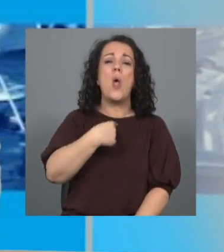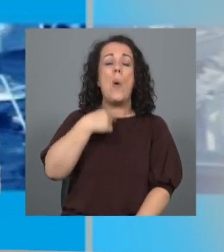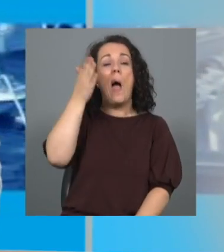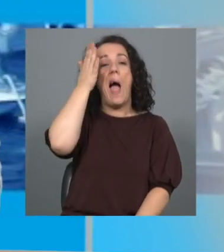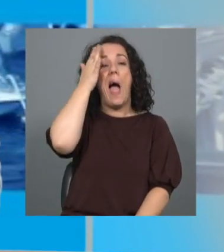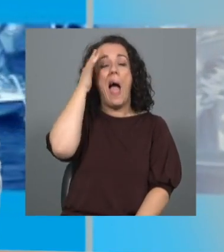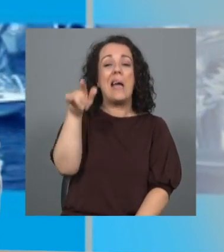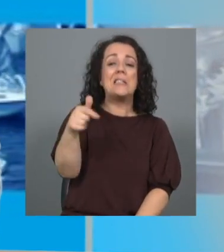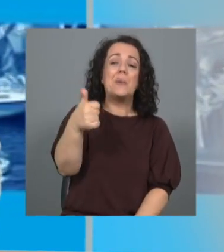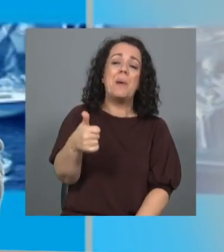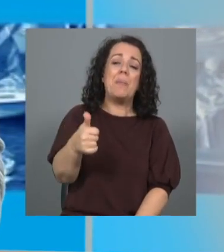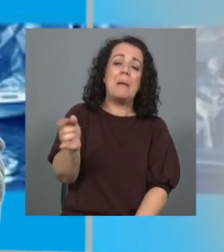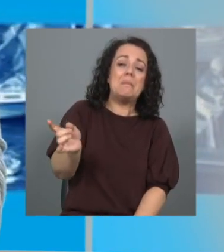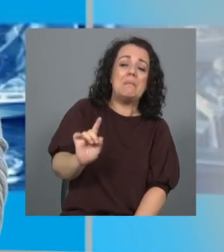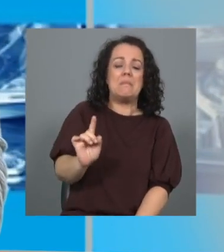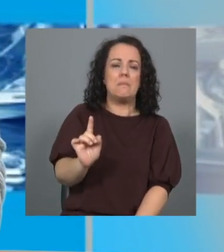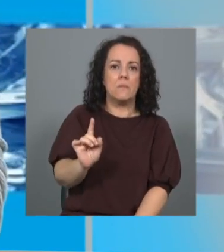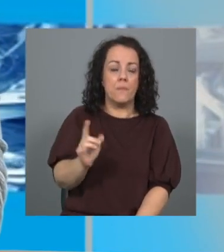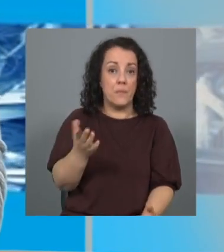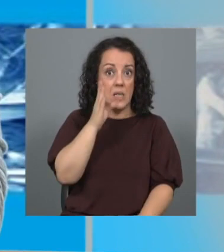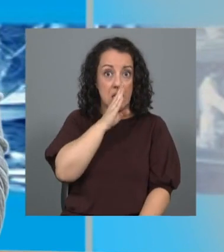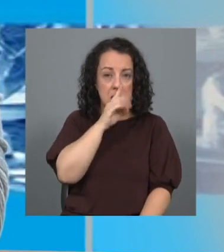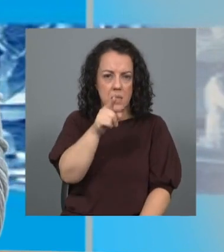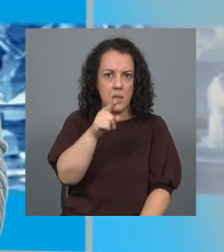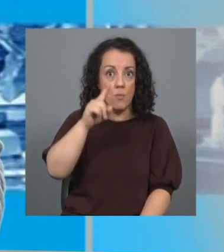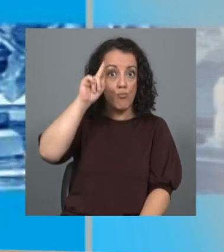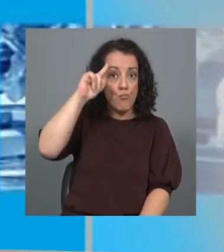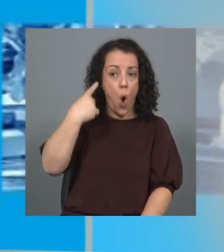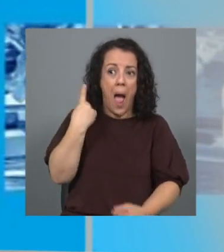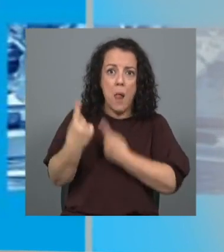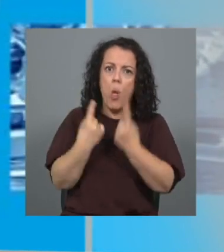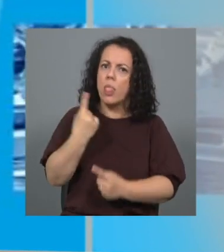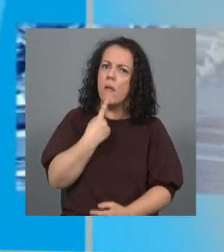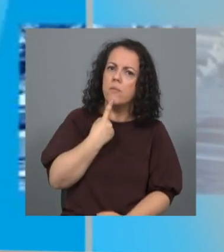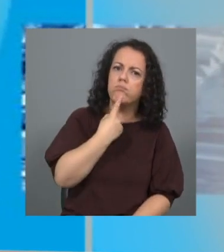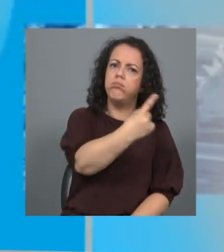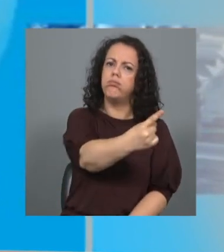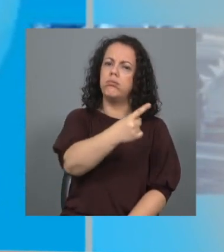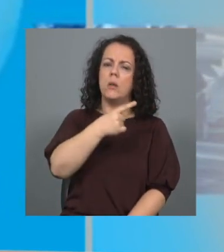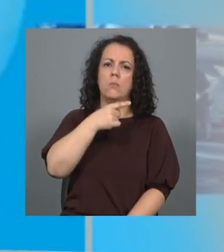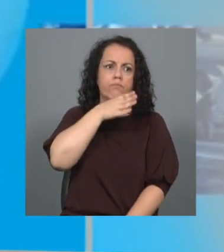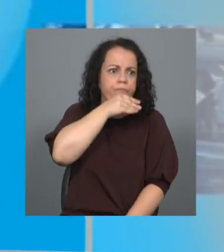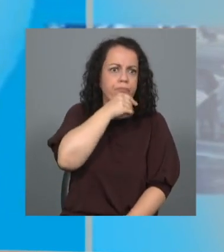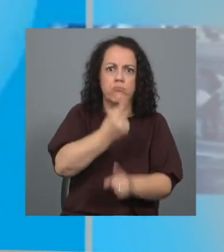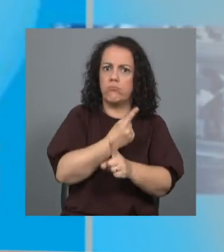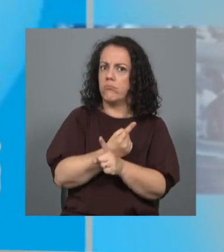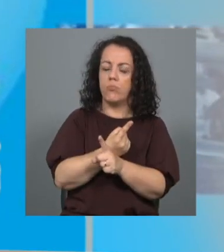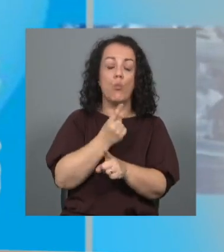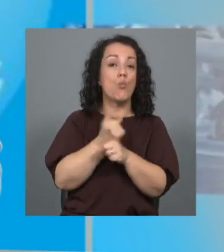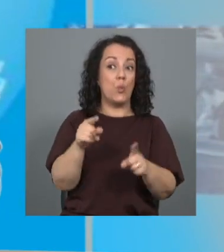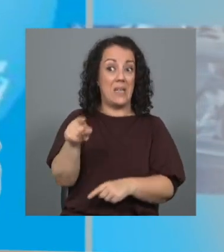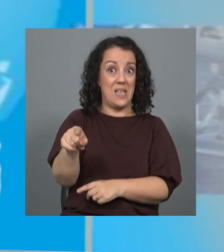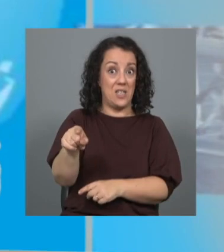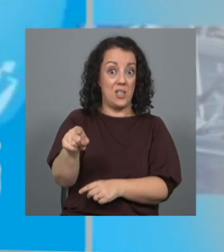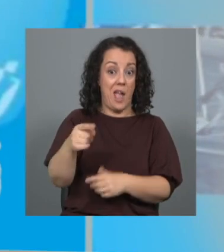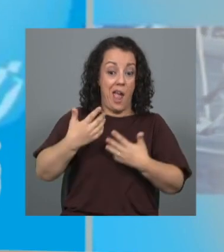está muito certo. Se tem alguma indicação, deve comunicar às autoridades, porque isso também é uma coisa que